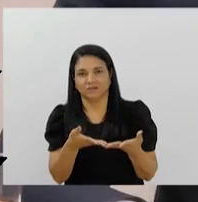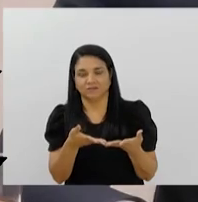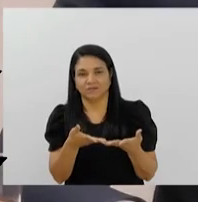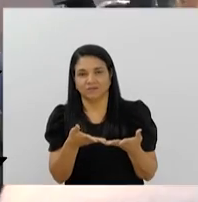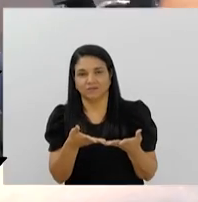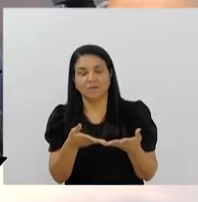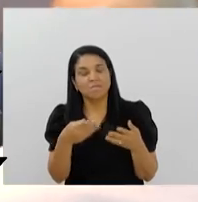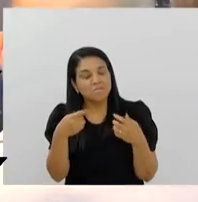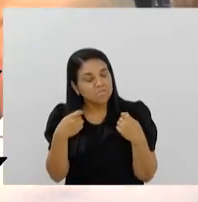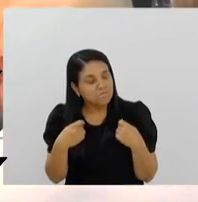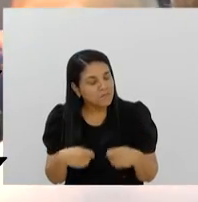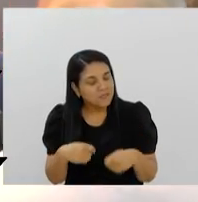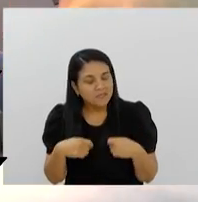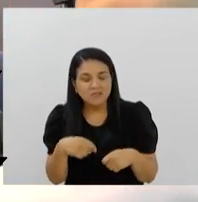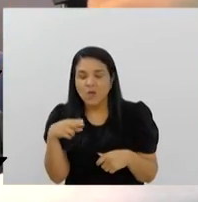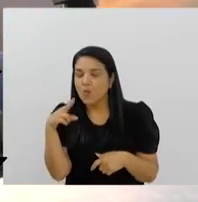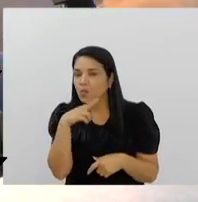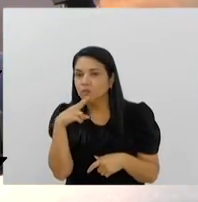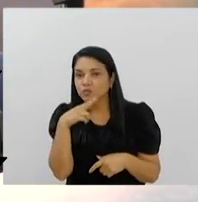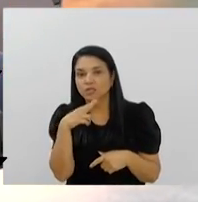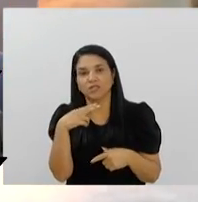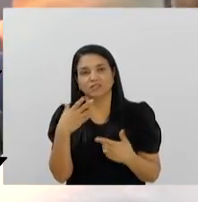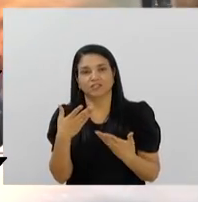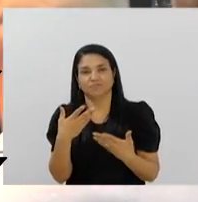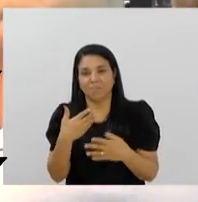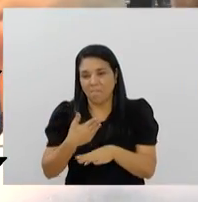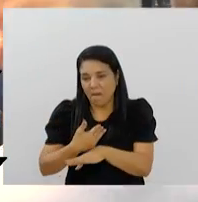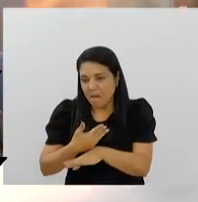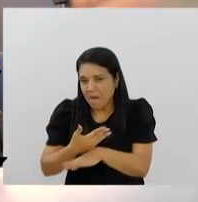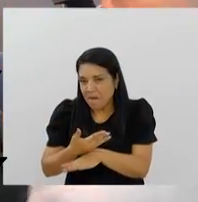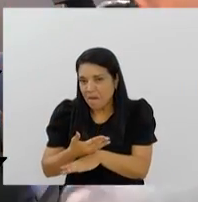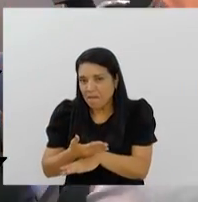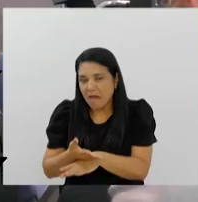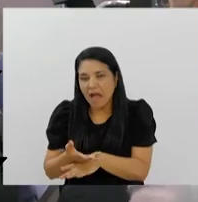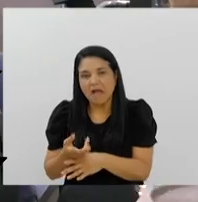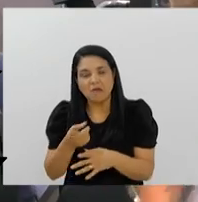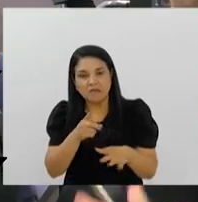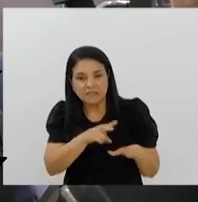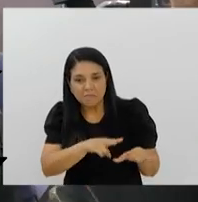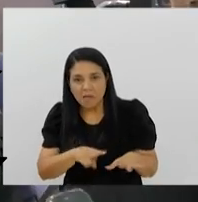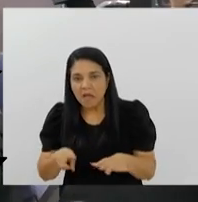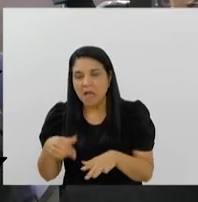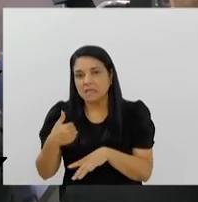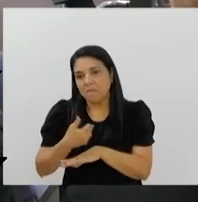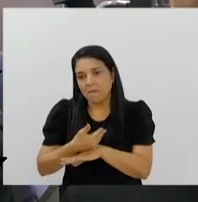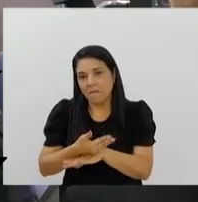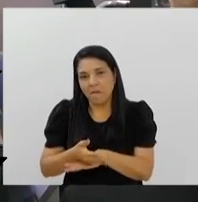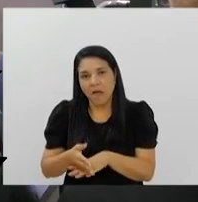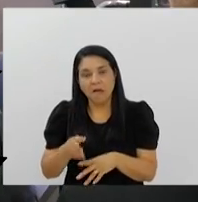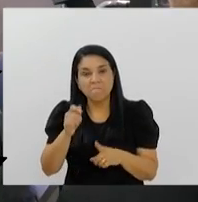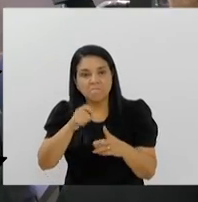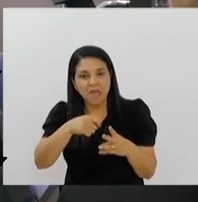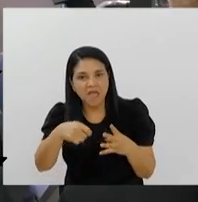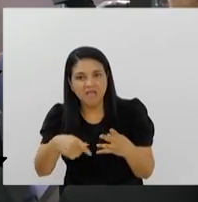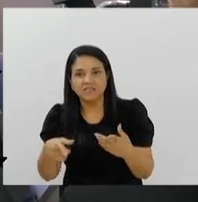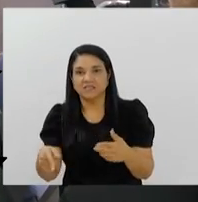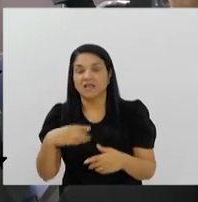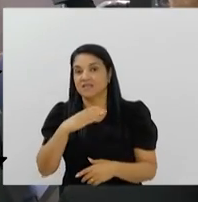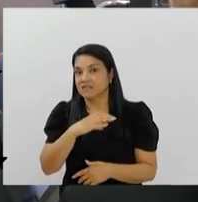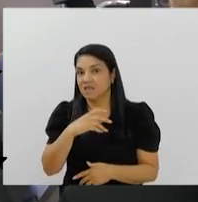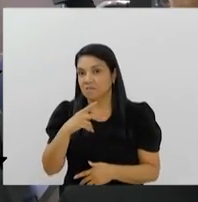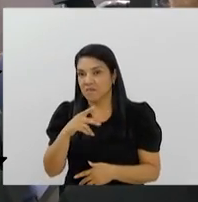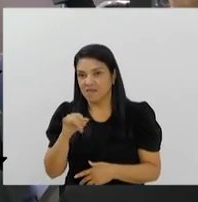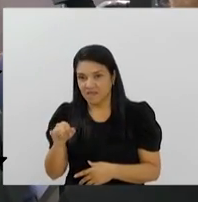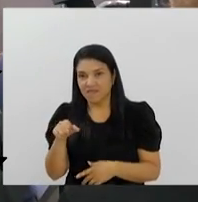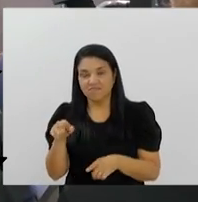resolvido isso não pode passar mais semanas mais meso a CPI vai ter mais um prazo teve a prorrogação nessa também